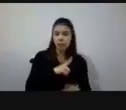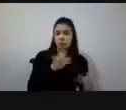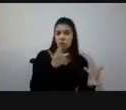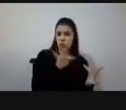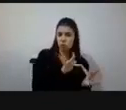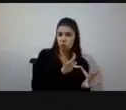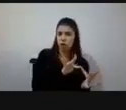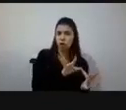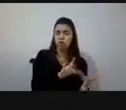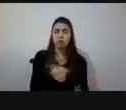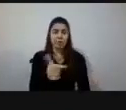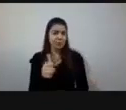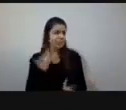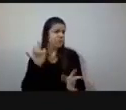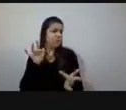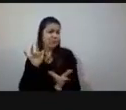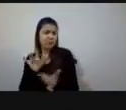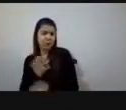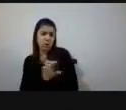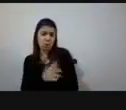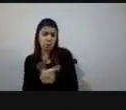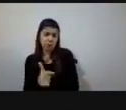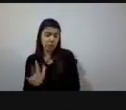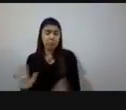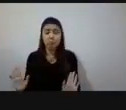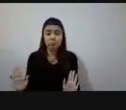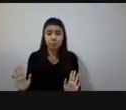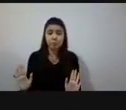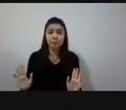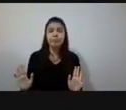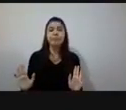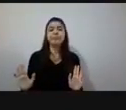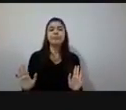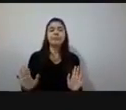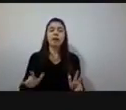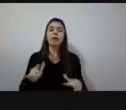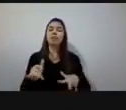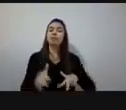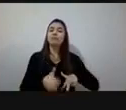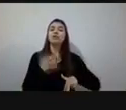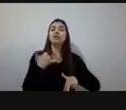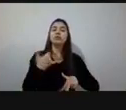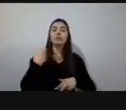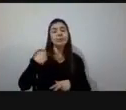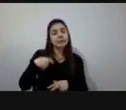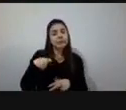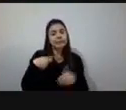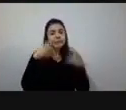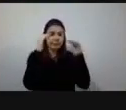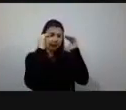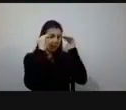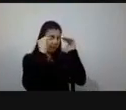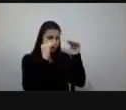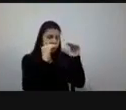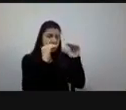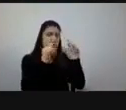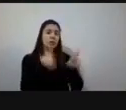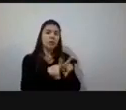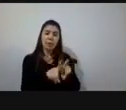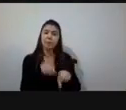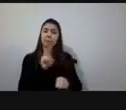enfim, ela deve e merece toda e qualquer proteção, além, claro, do